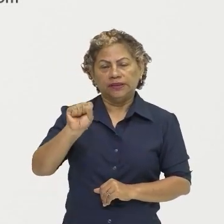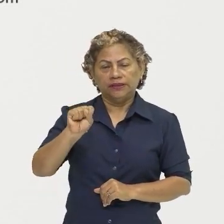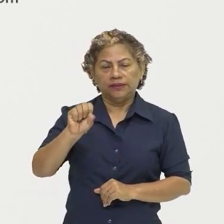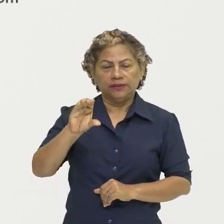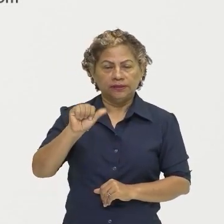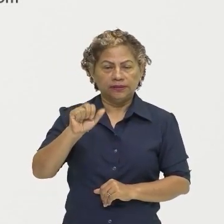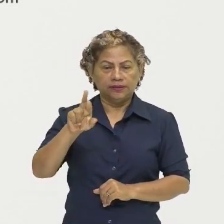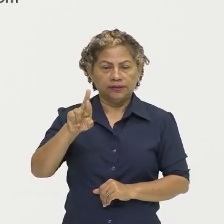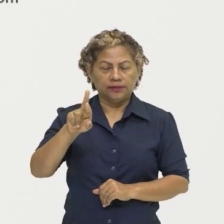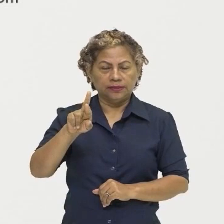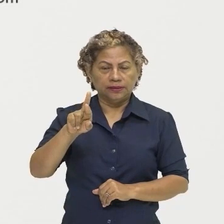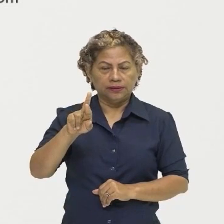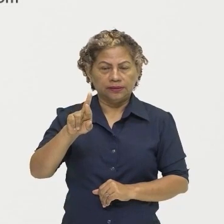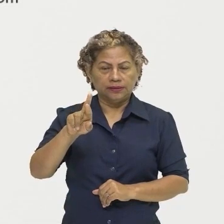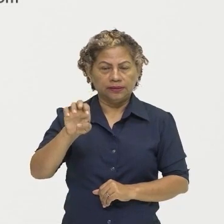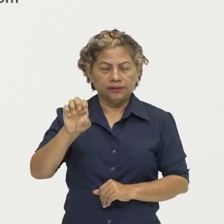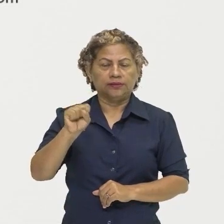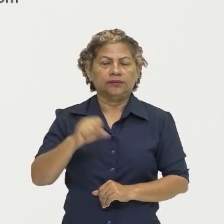o tempo,